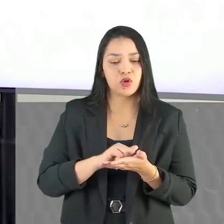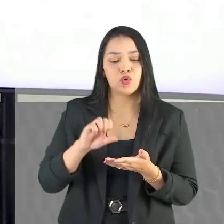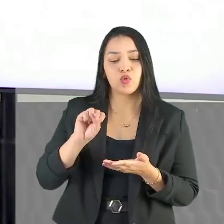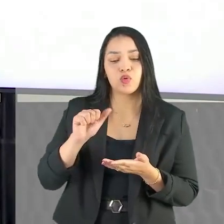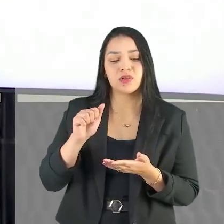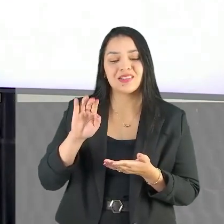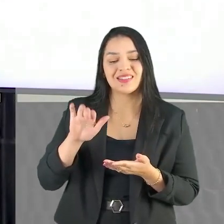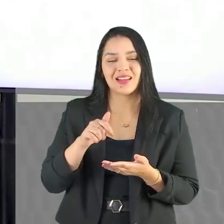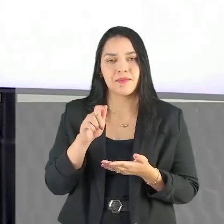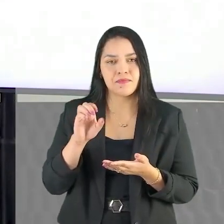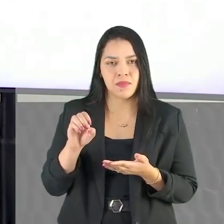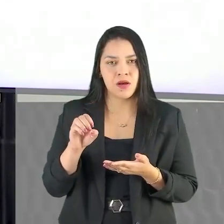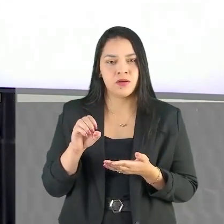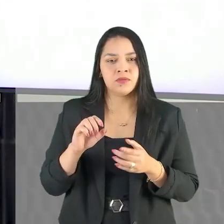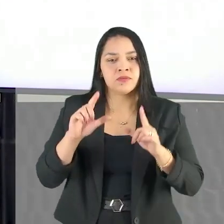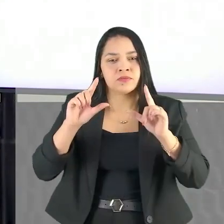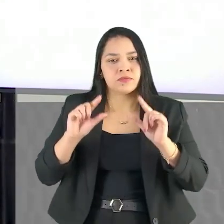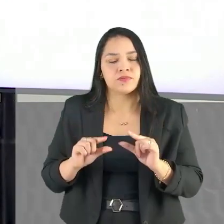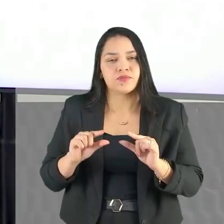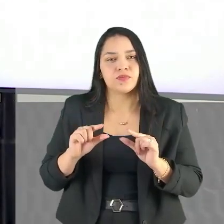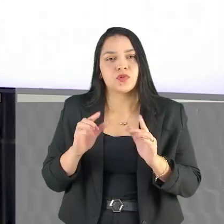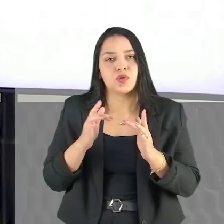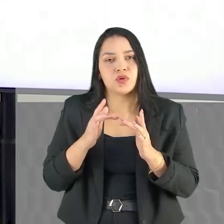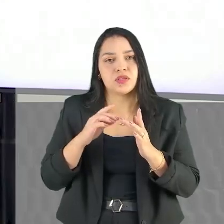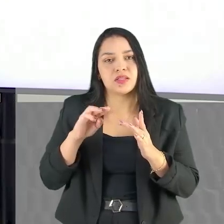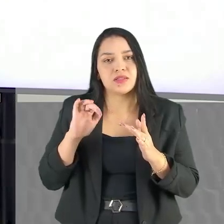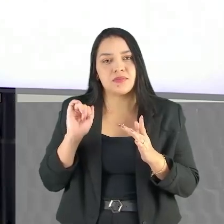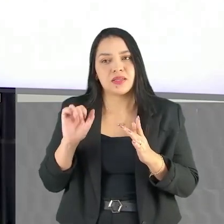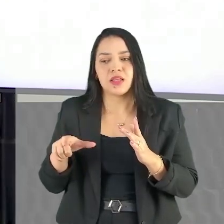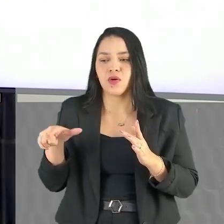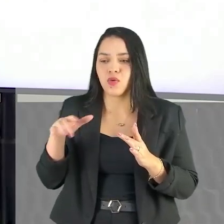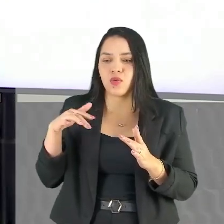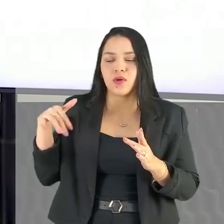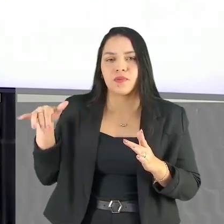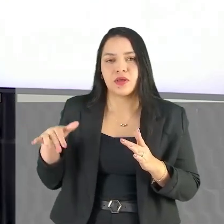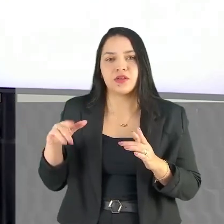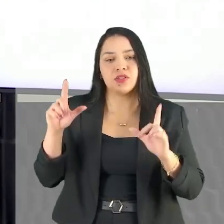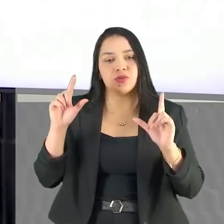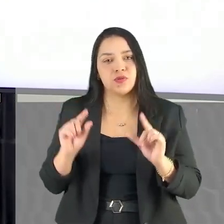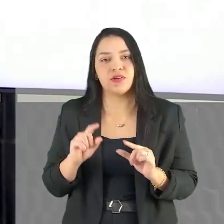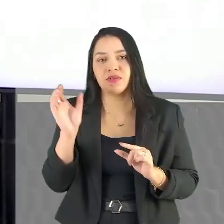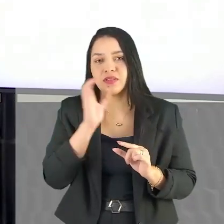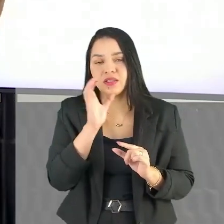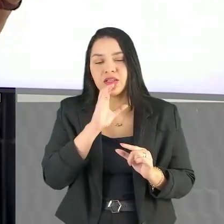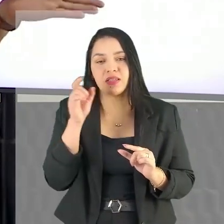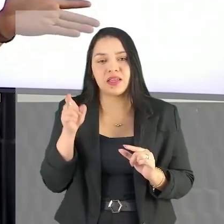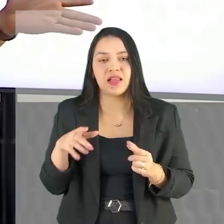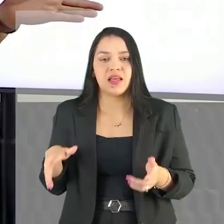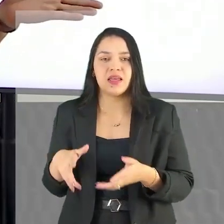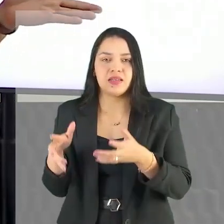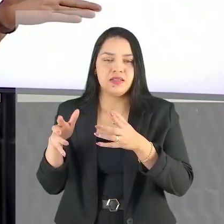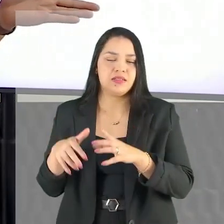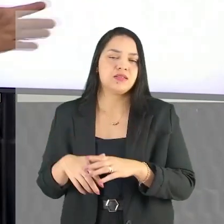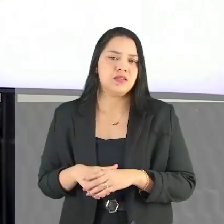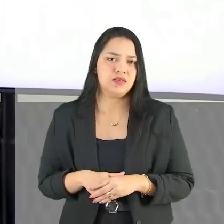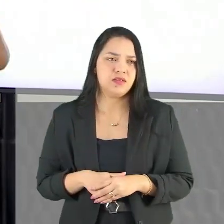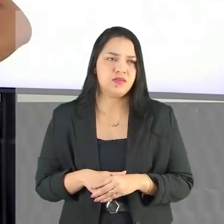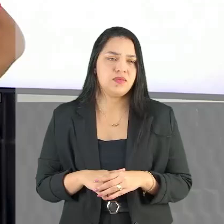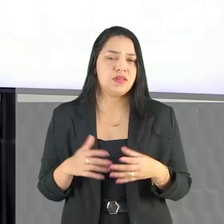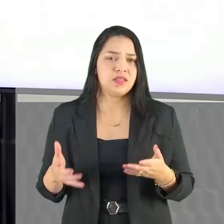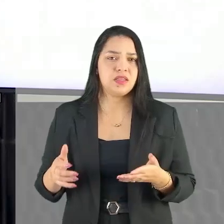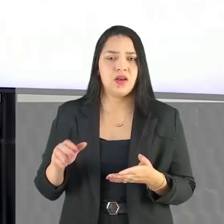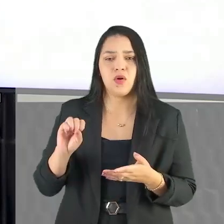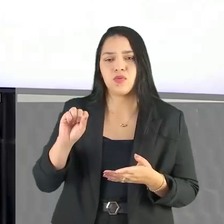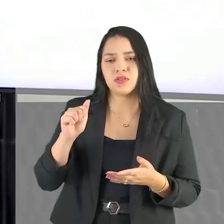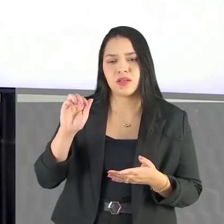sabão, você diminui o contato desse metal com o ambiente. E isso diminui a velocidade daquela reação. Tá certo? Então,